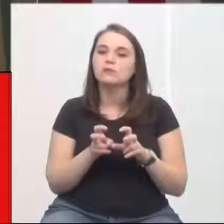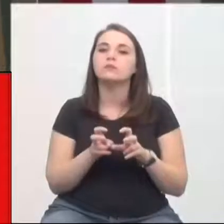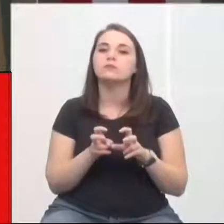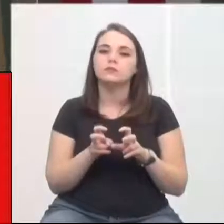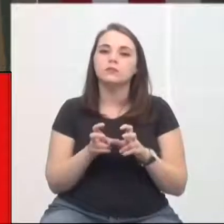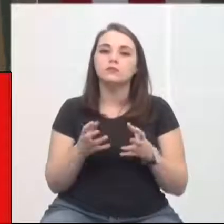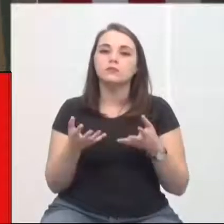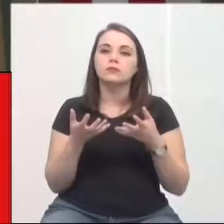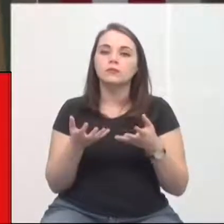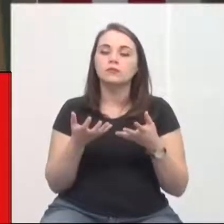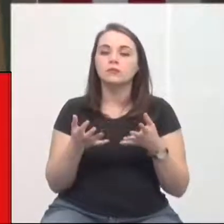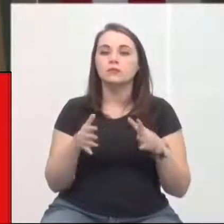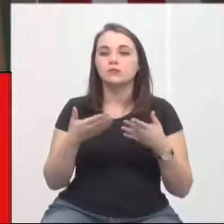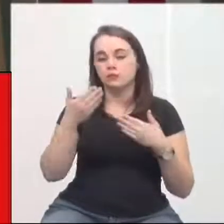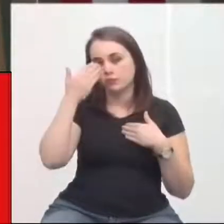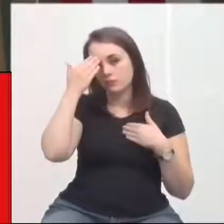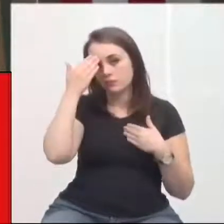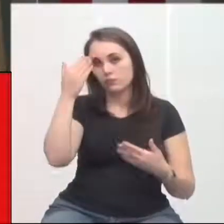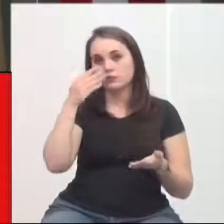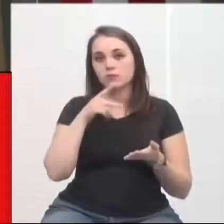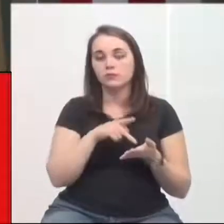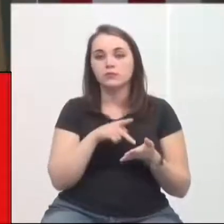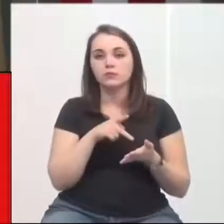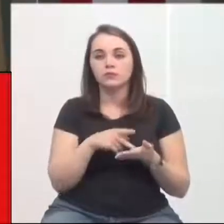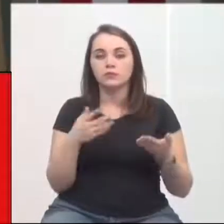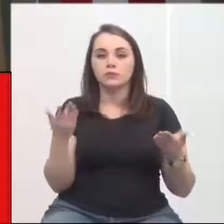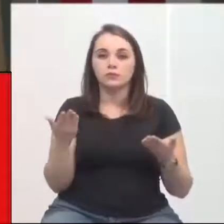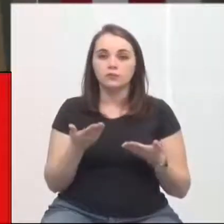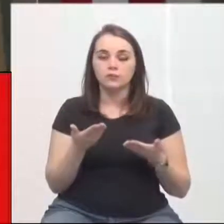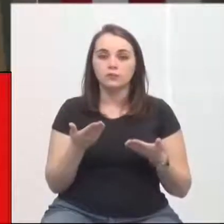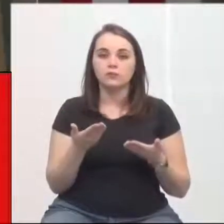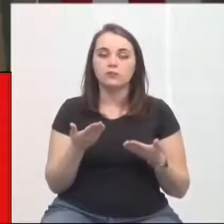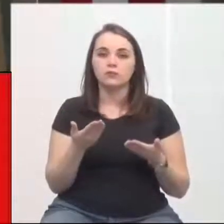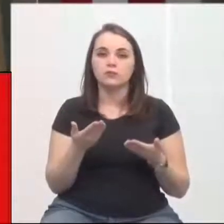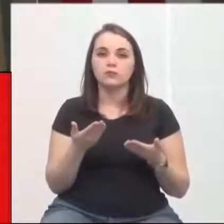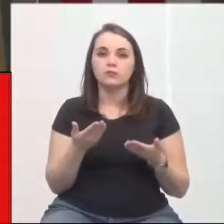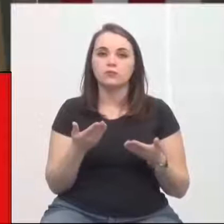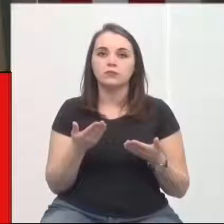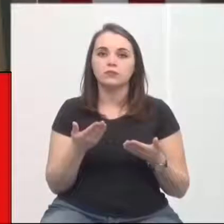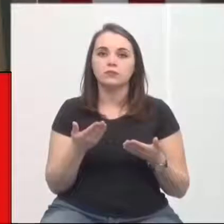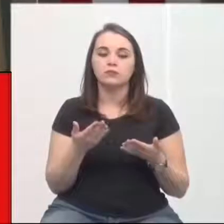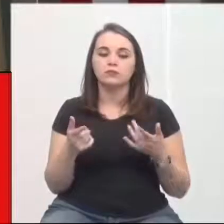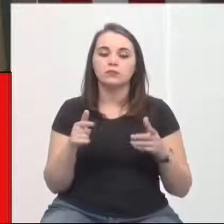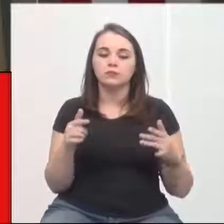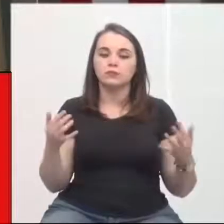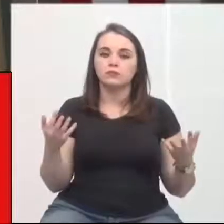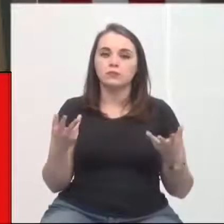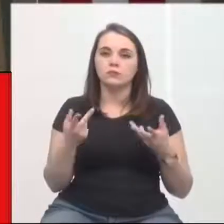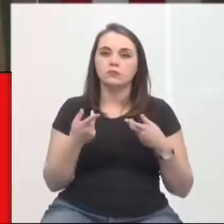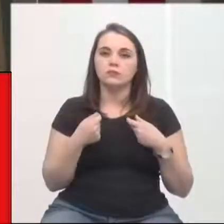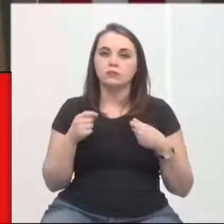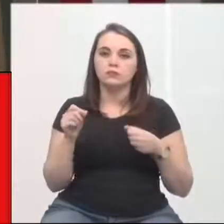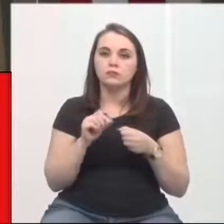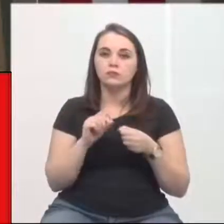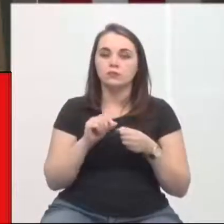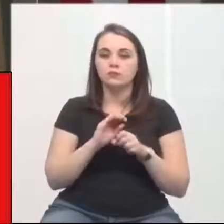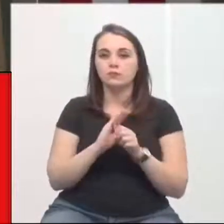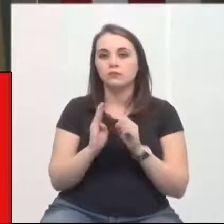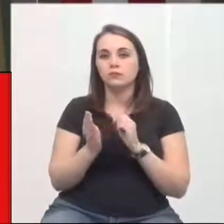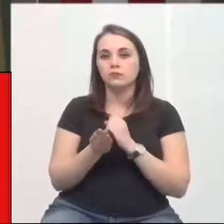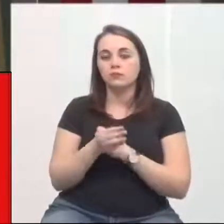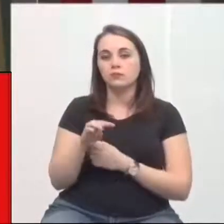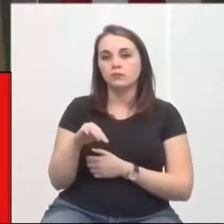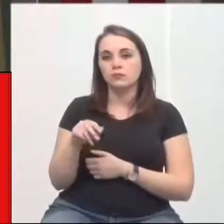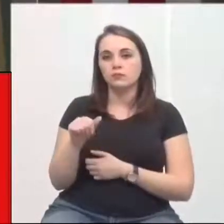E eu quero aqui agradecer nessa tarde pela excelente obra que foi feita lá no bairro Maria